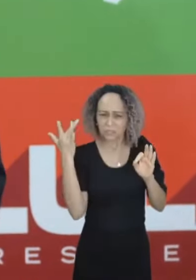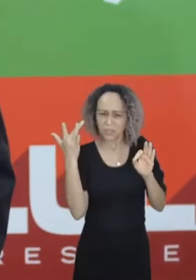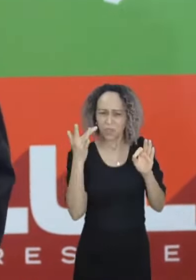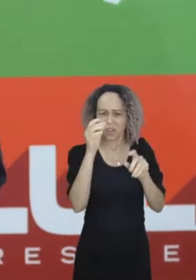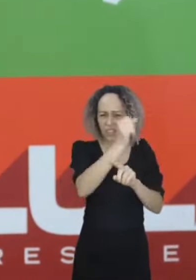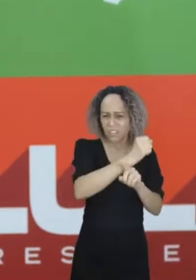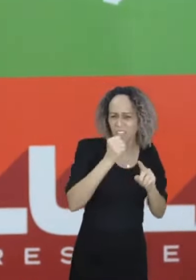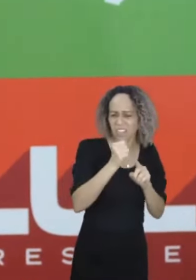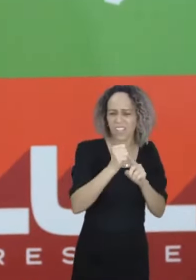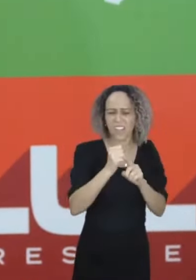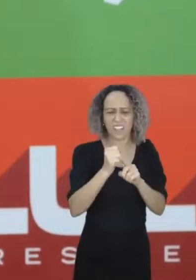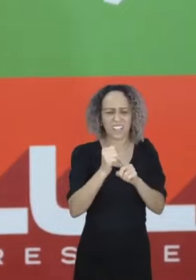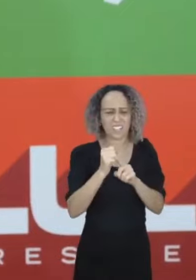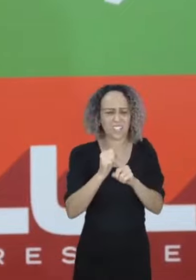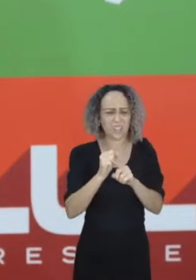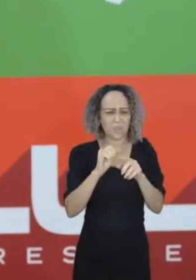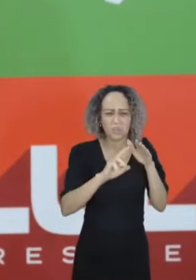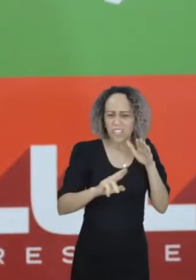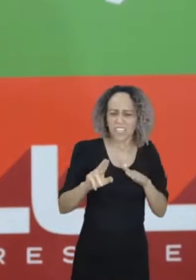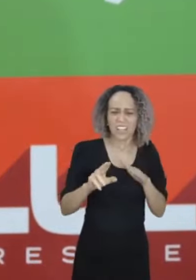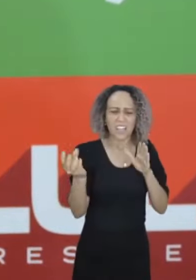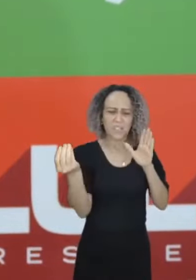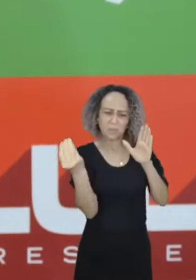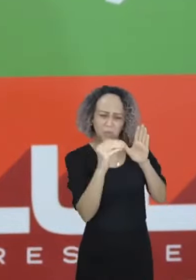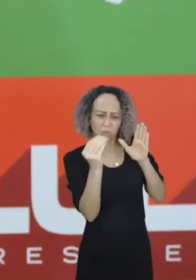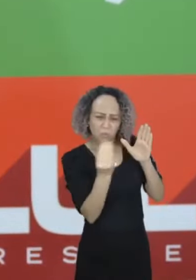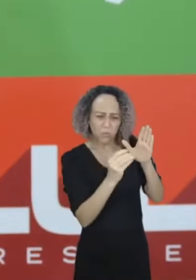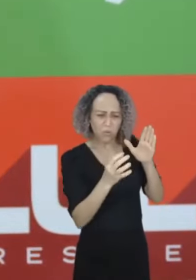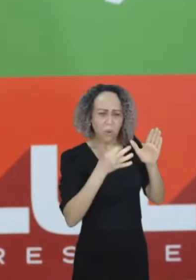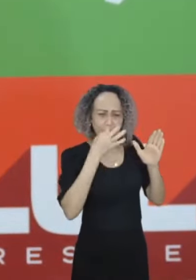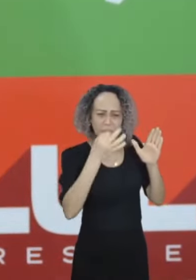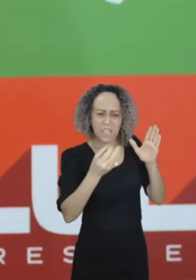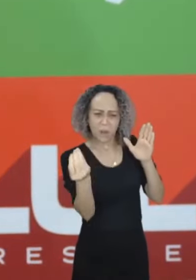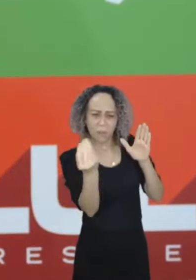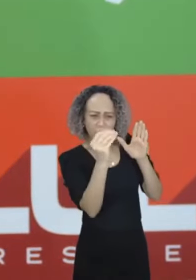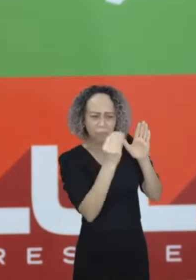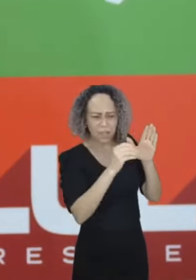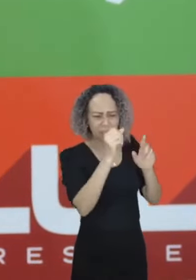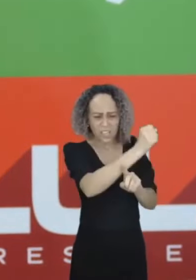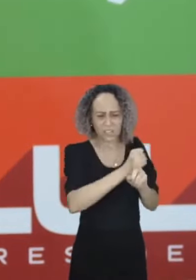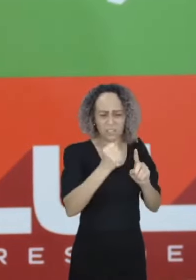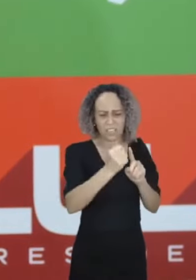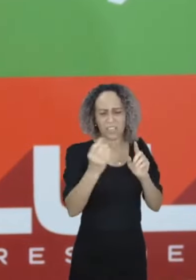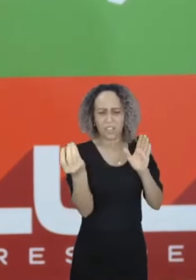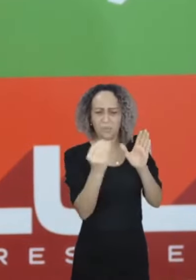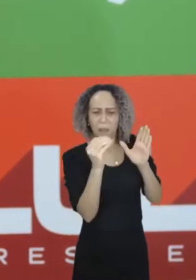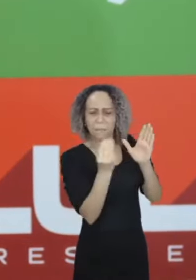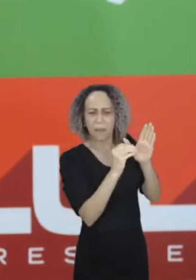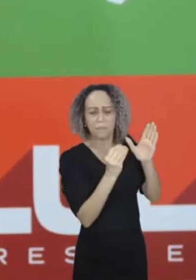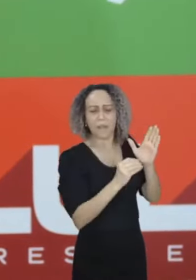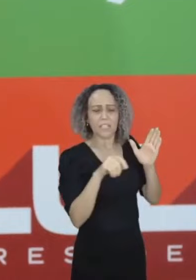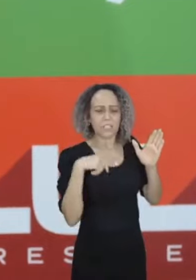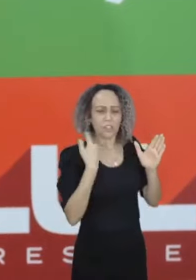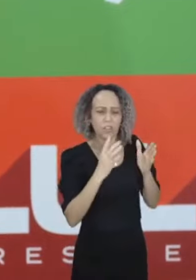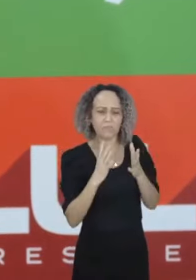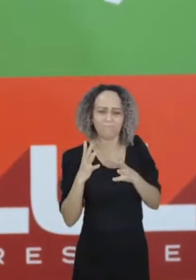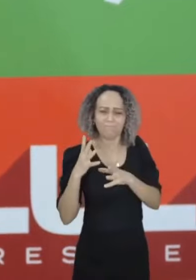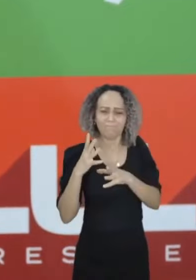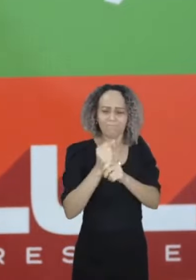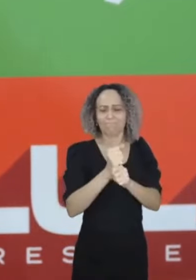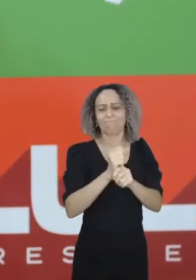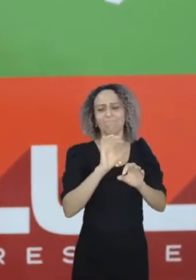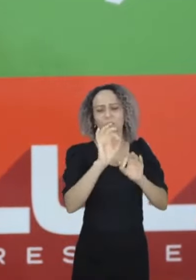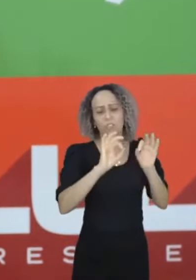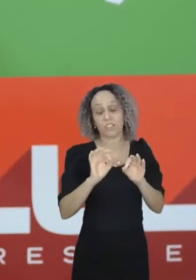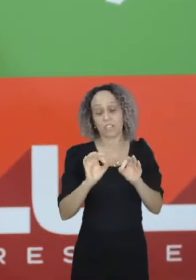é uma coisa interessante, porque nós estamos propondo a criação do Ministério da Segurança Pública sem